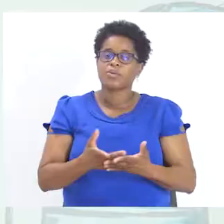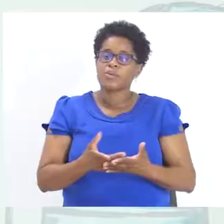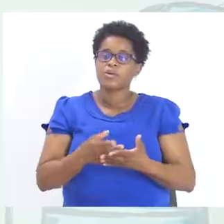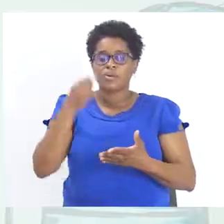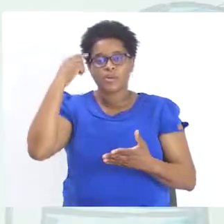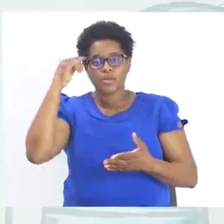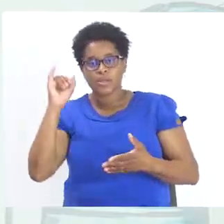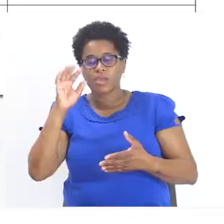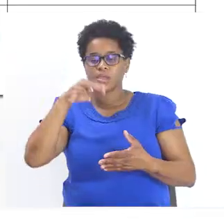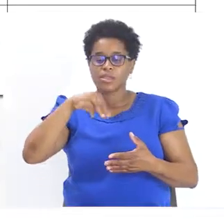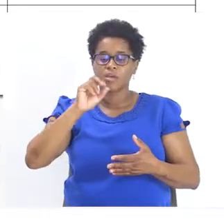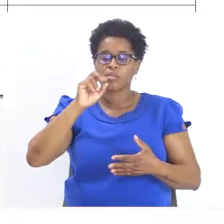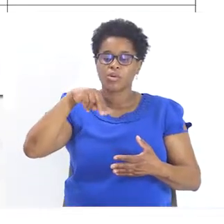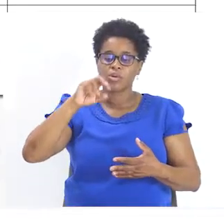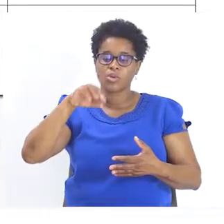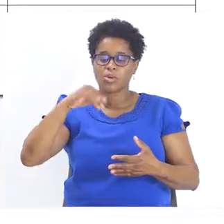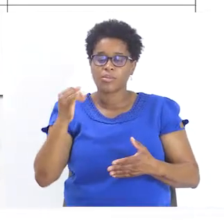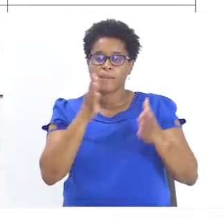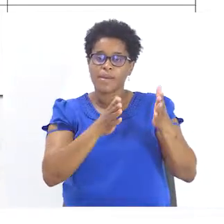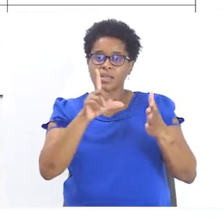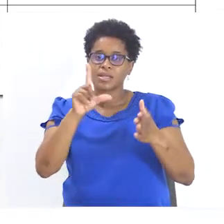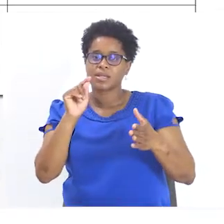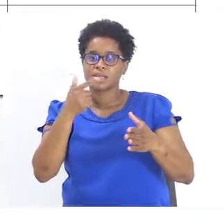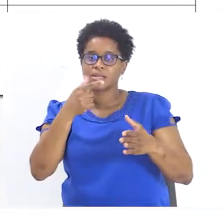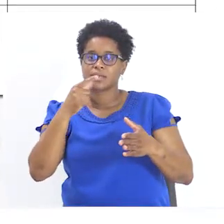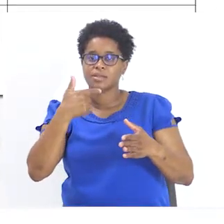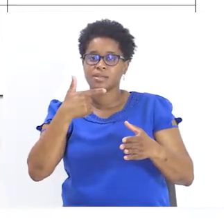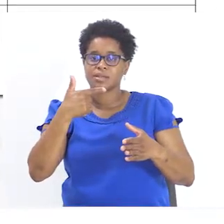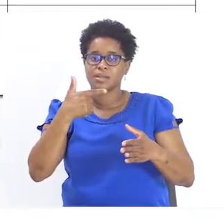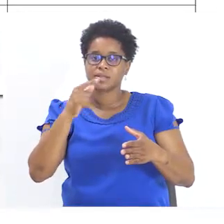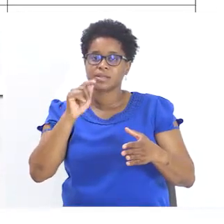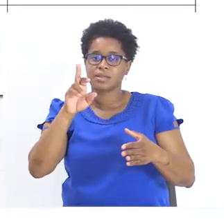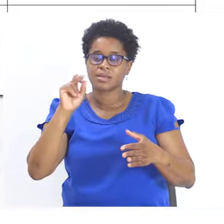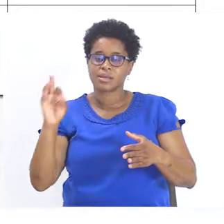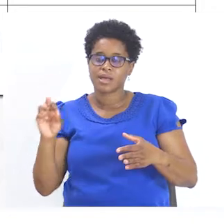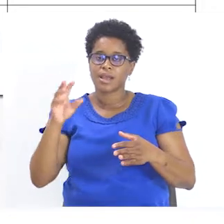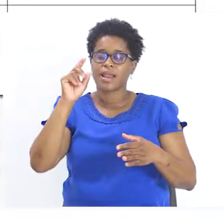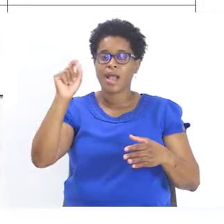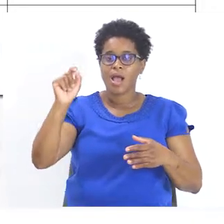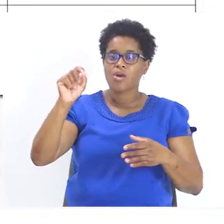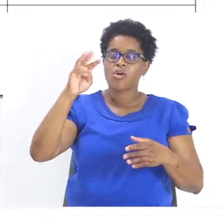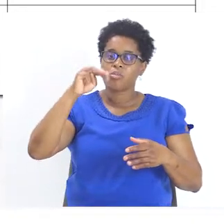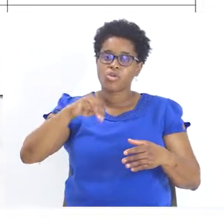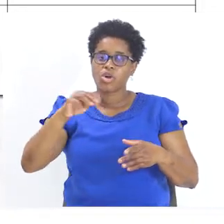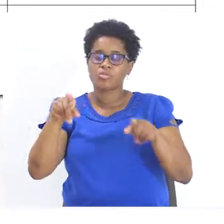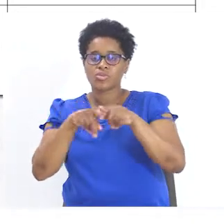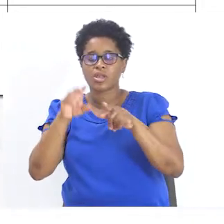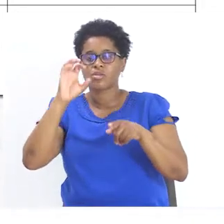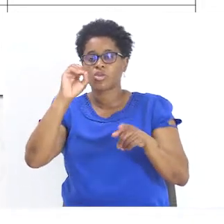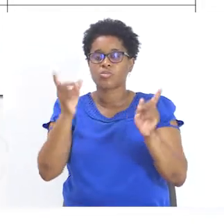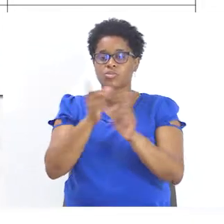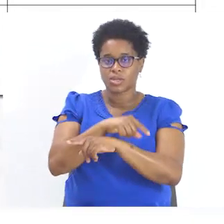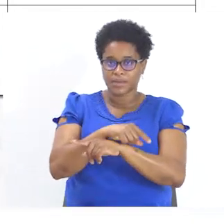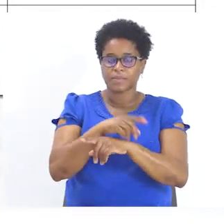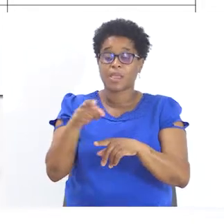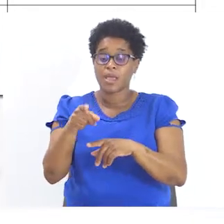literal, grau, monômio semelhante e monômio simétrico. Aqui, na primeira coluna, nós temos os monômios.